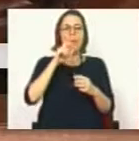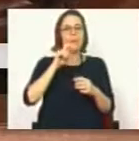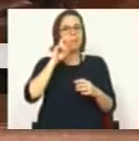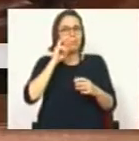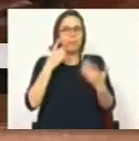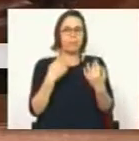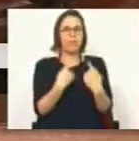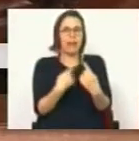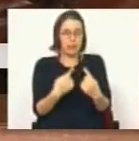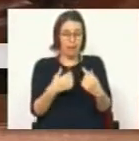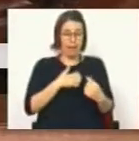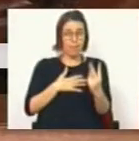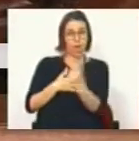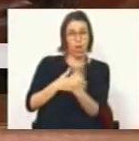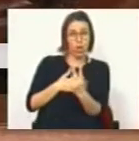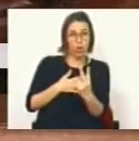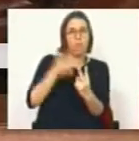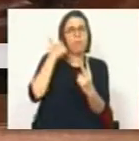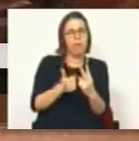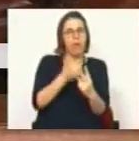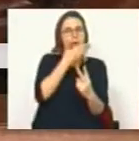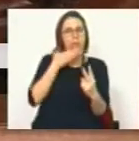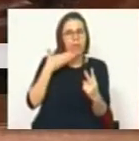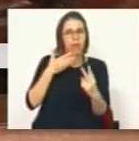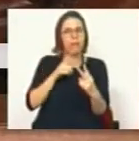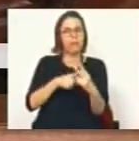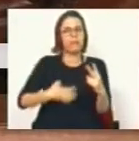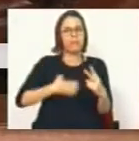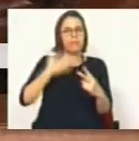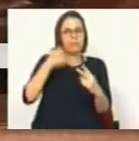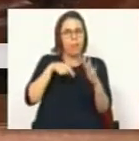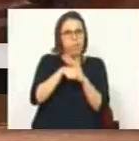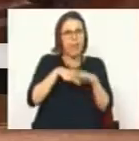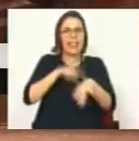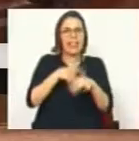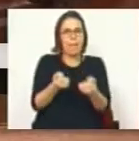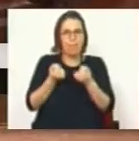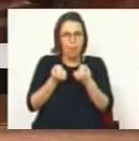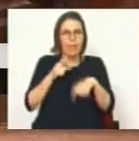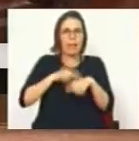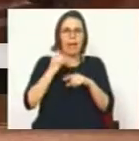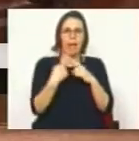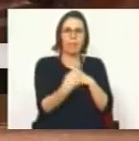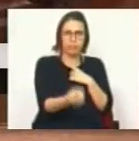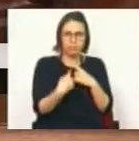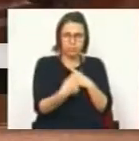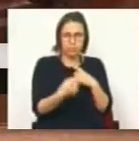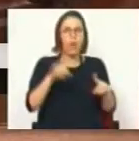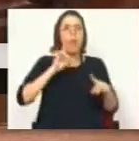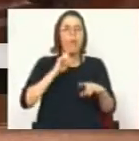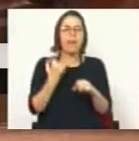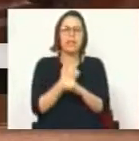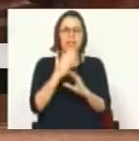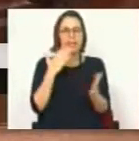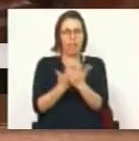sustentável, estas empresas deveriam apresentar um bom desempenho em termos de conforto, economia de tempo, mas também ao nível da qualidade do